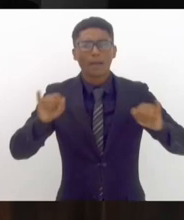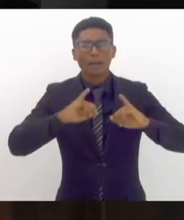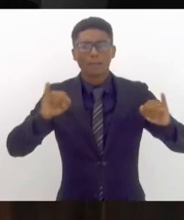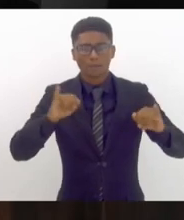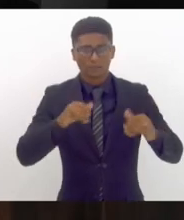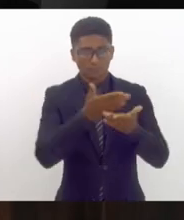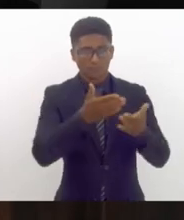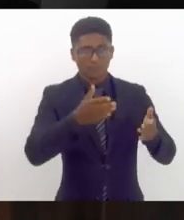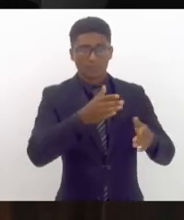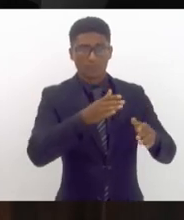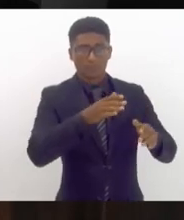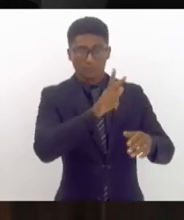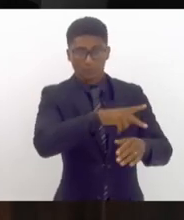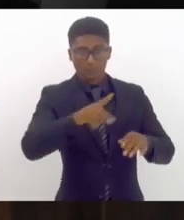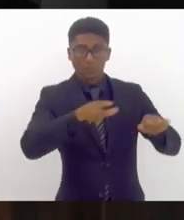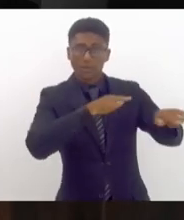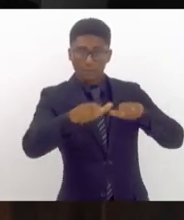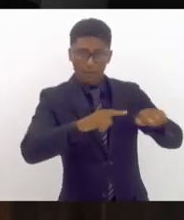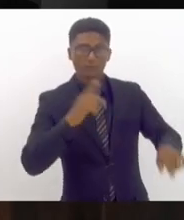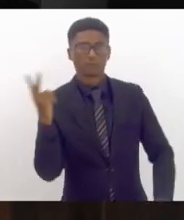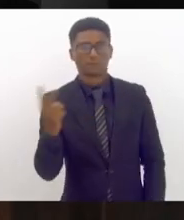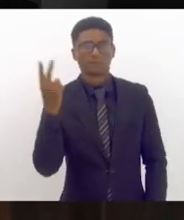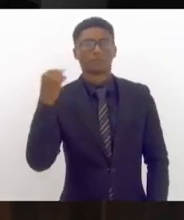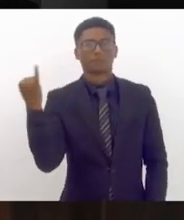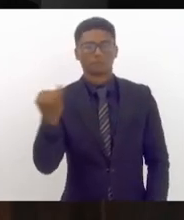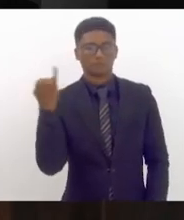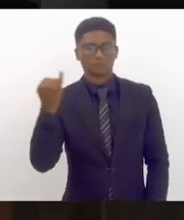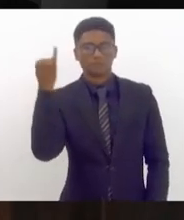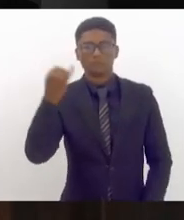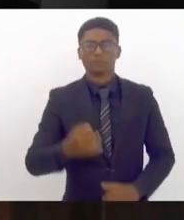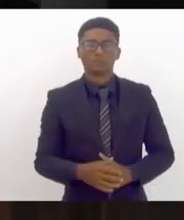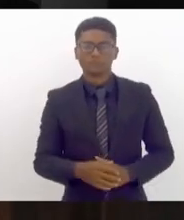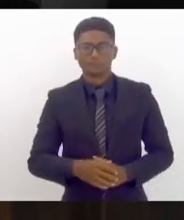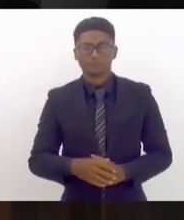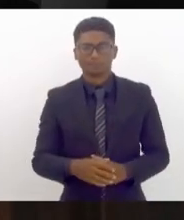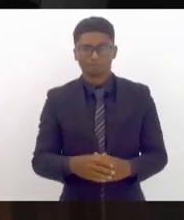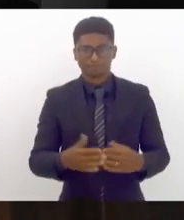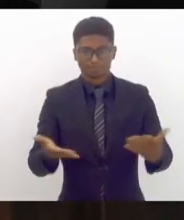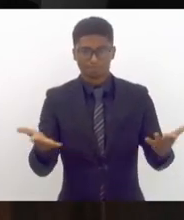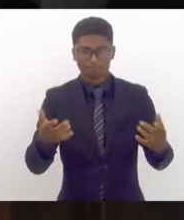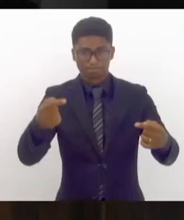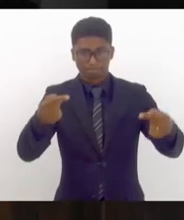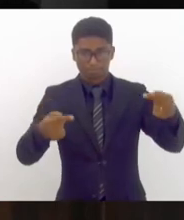do professor e fixa outras providências. Em discussão.